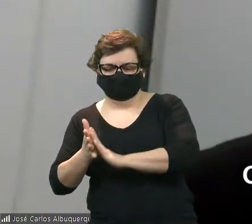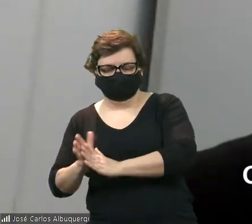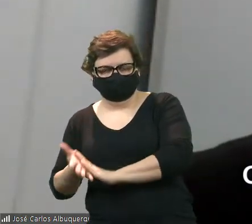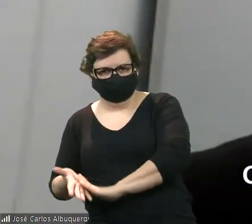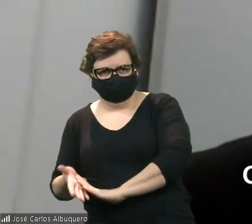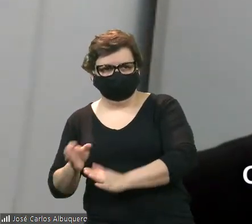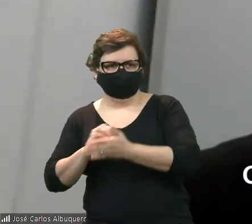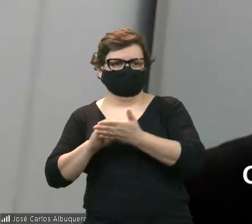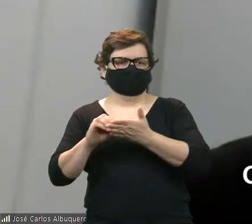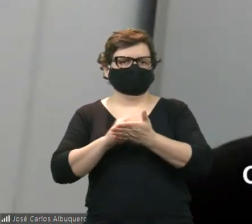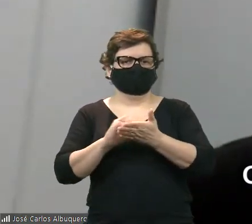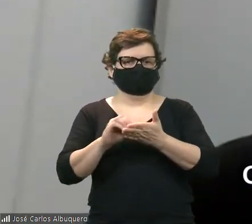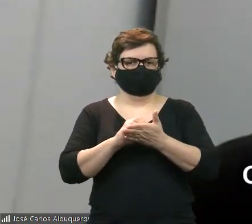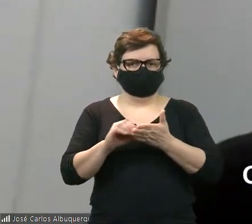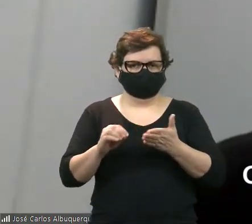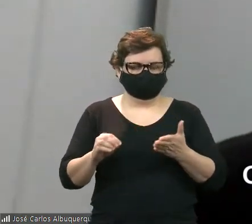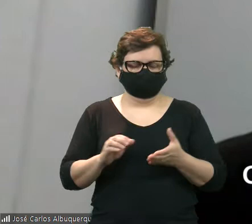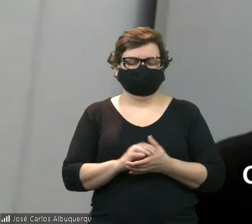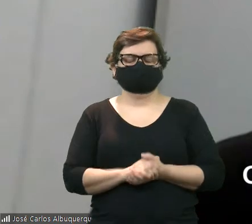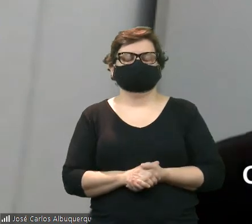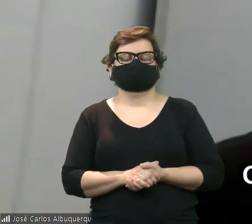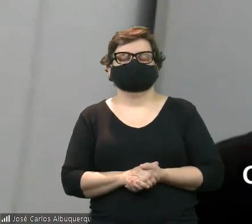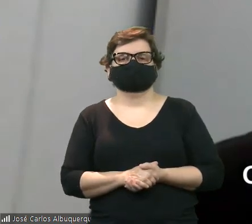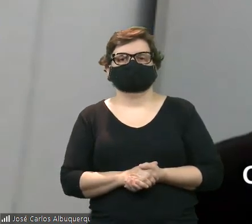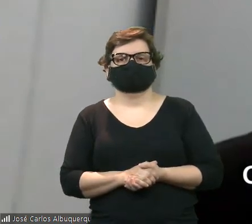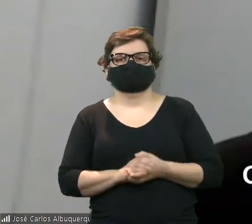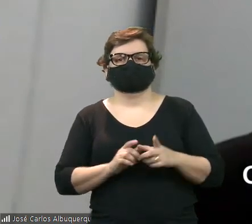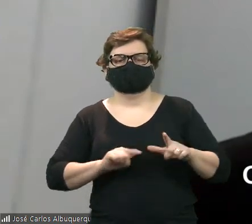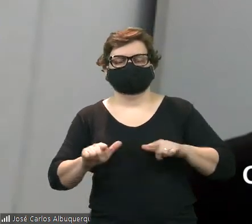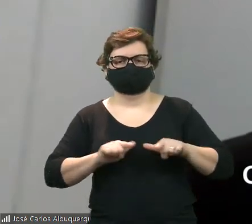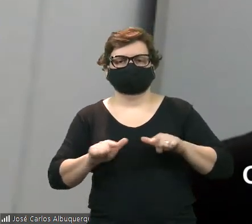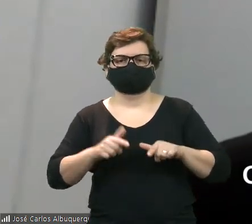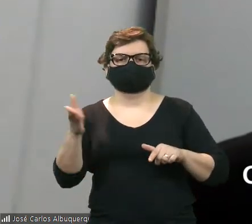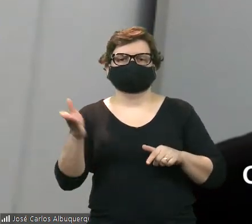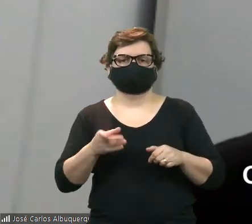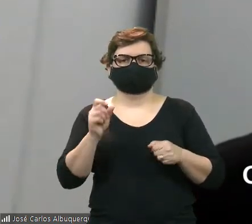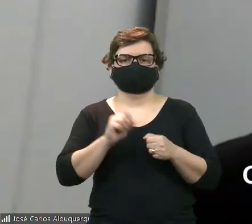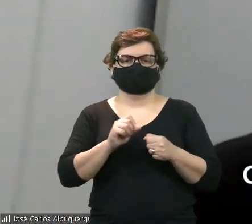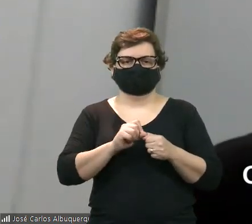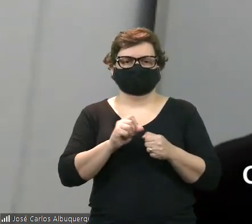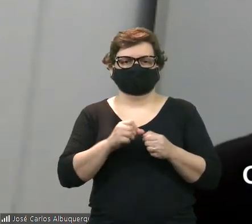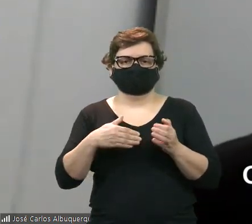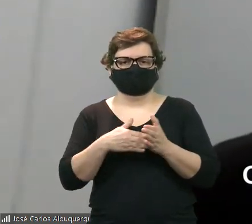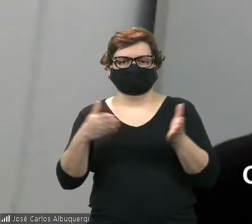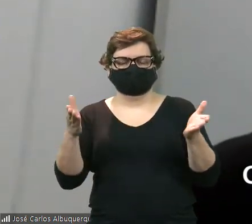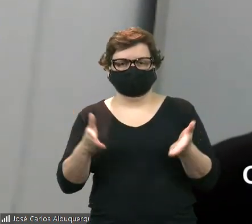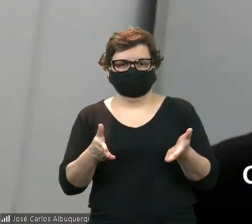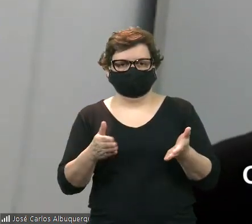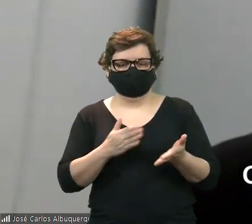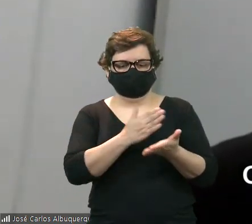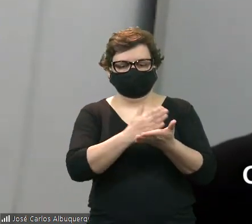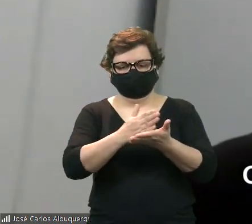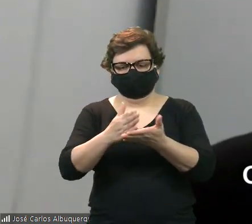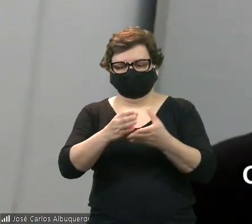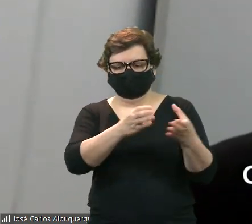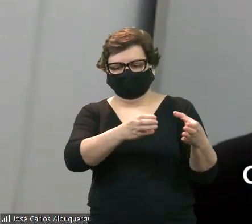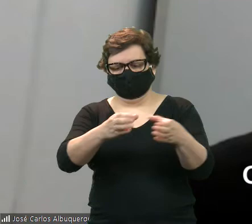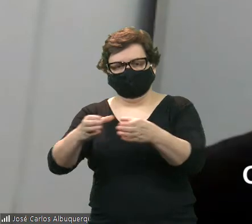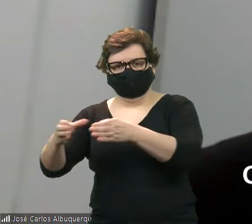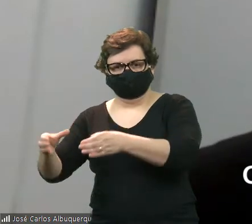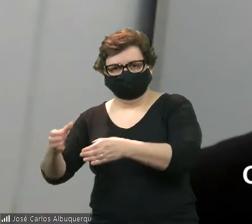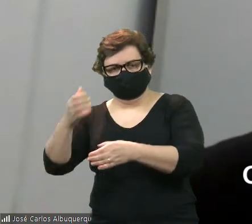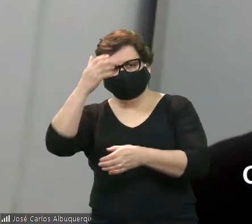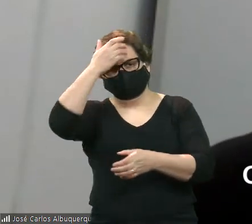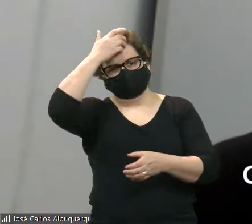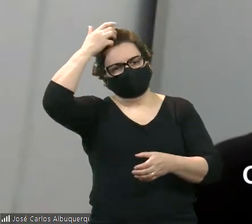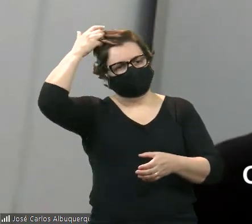secretarias envolvidas e os trabalhos que já vêm sendo realizados por cada setor em área que não